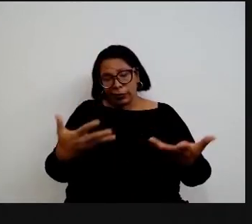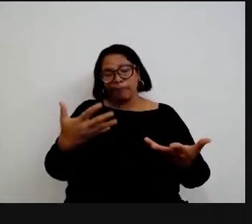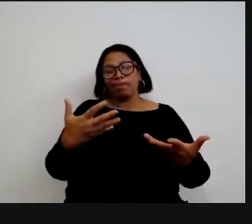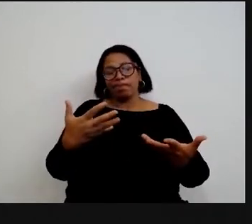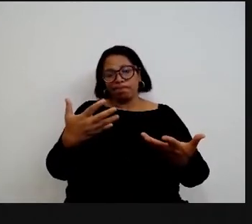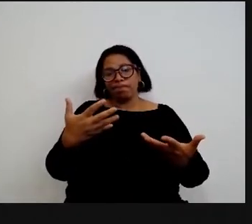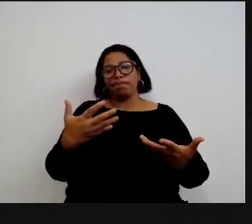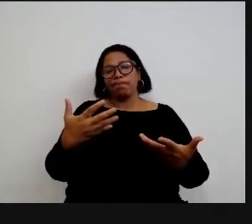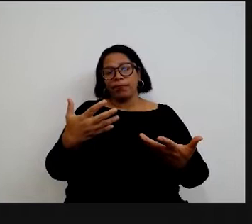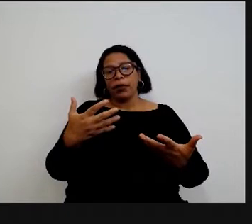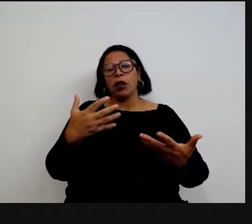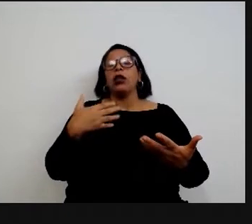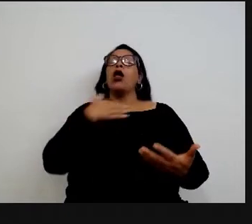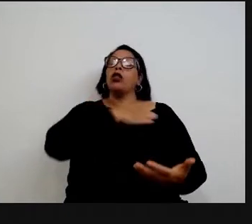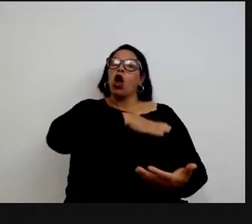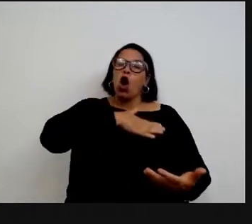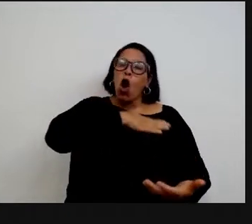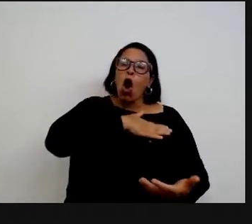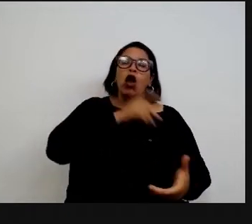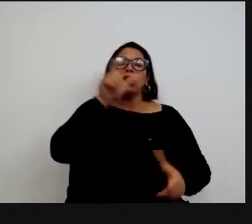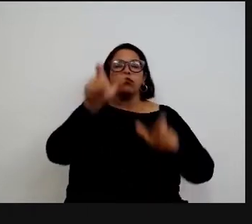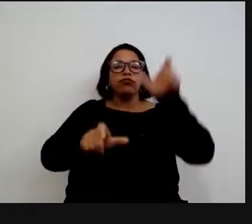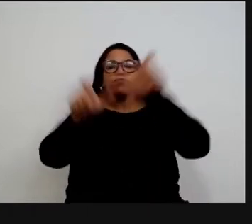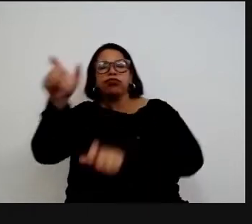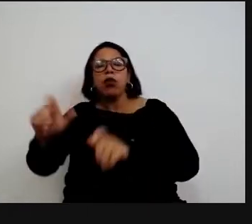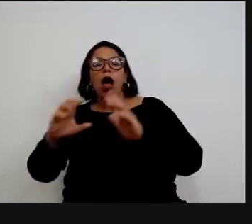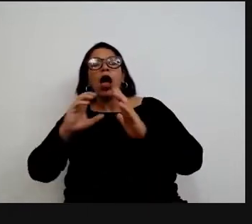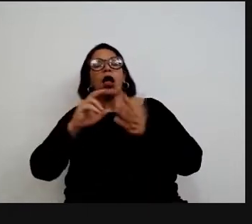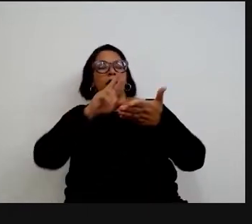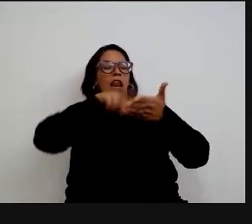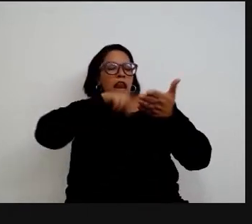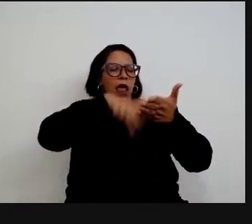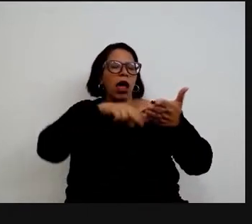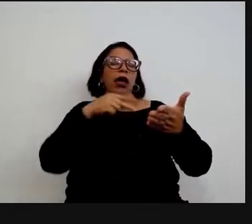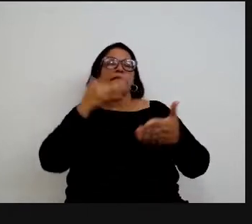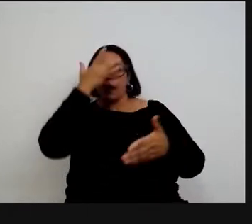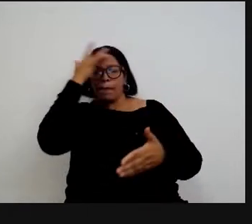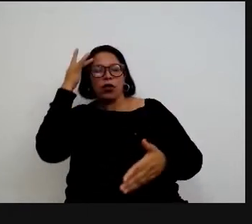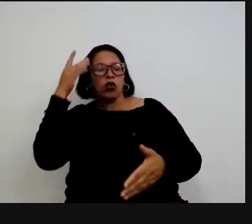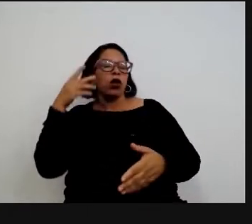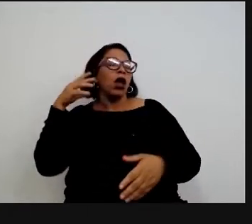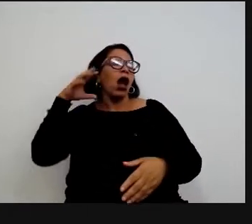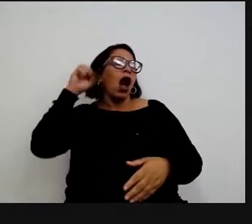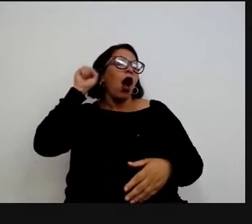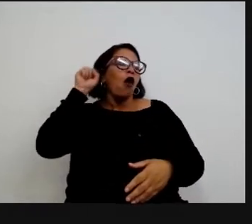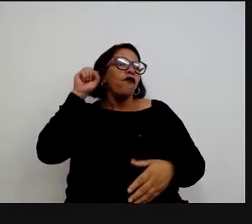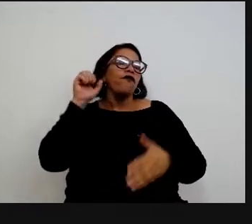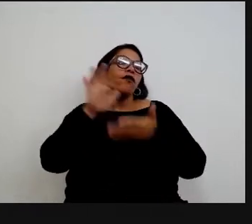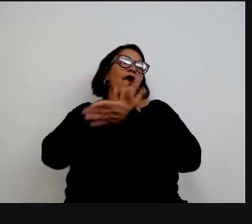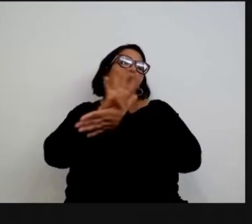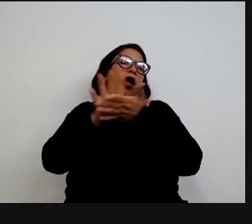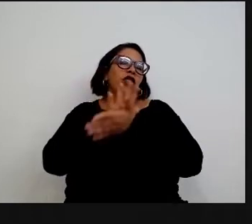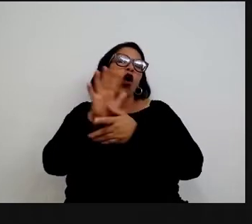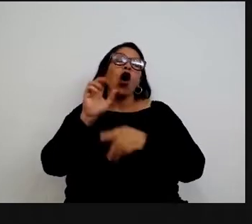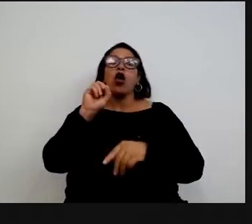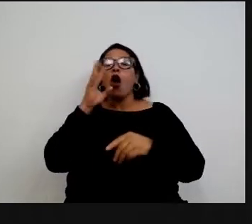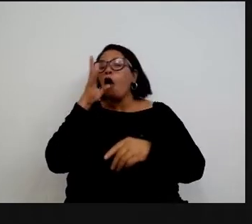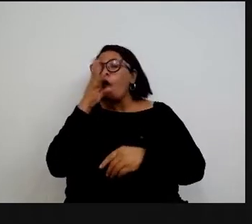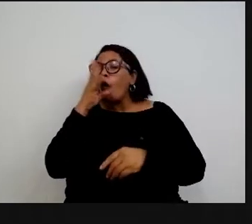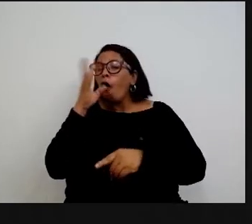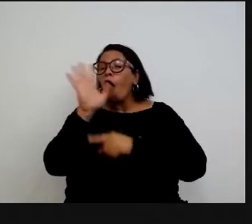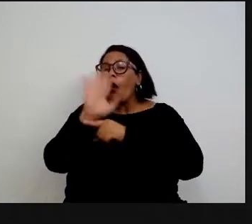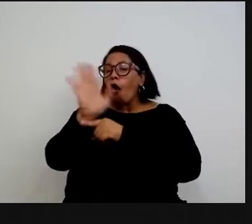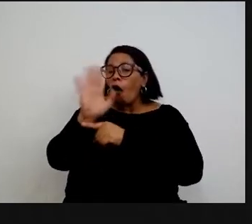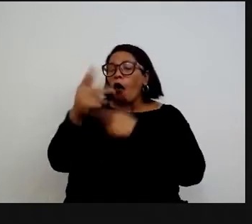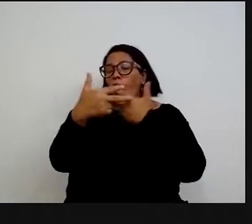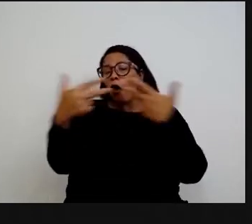né? Então, eu tenho a pessoa que gosta de ler, a pessoa que gosta de ouvir, a pessoa que gosta de assistir, né?